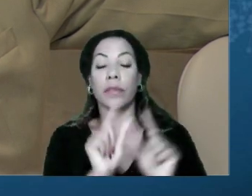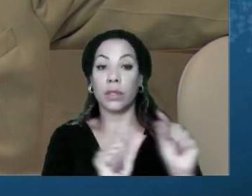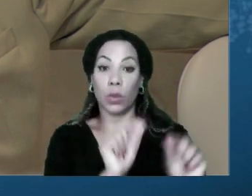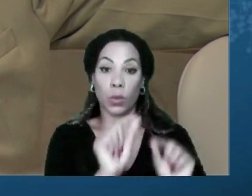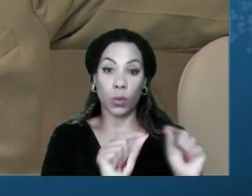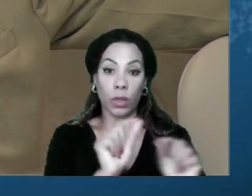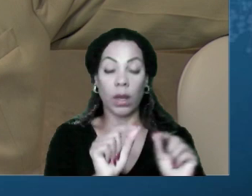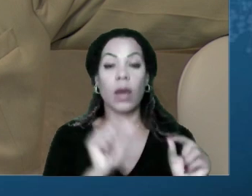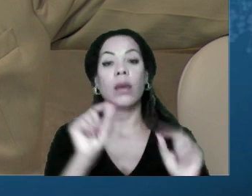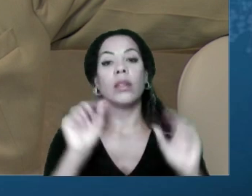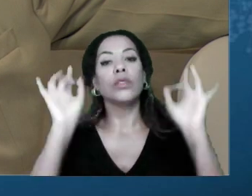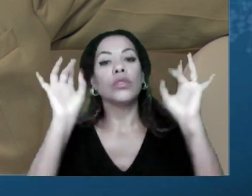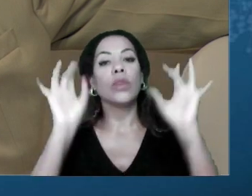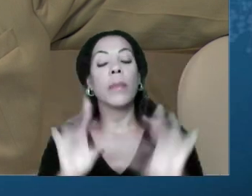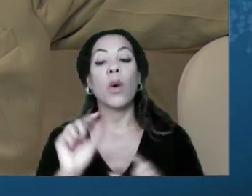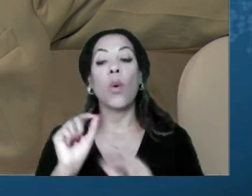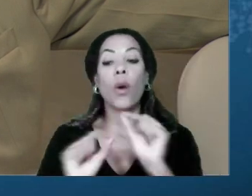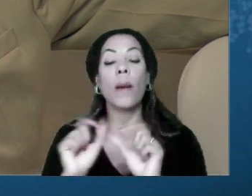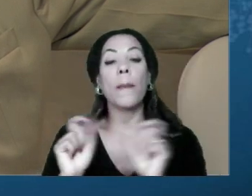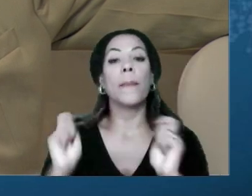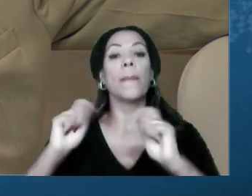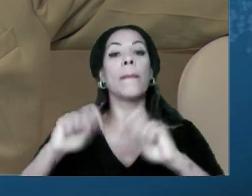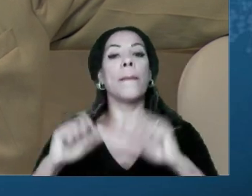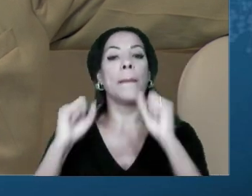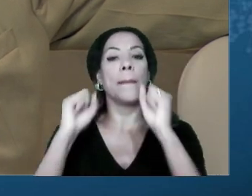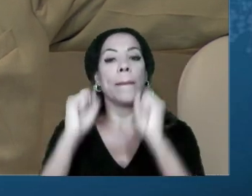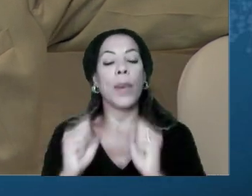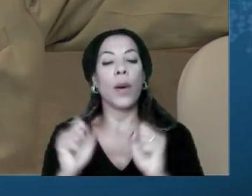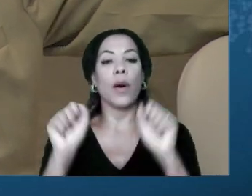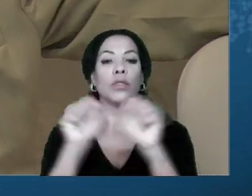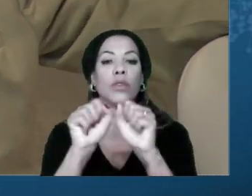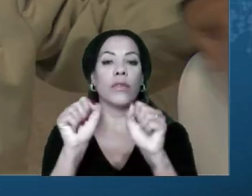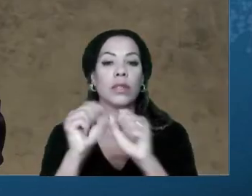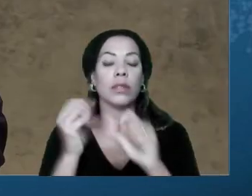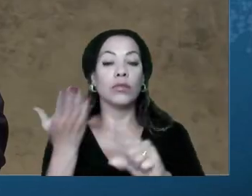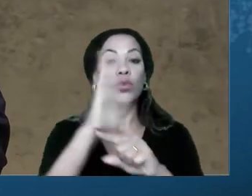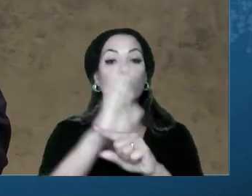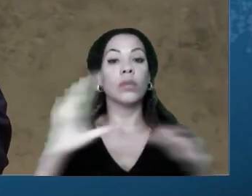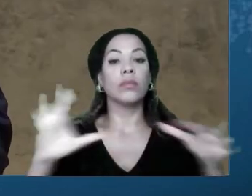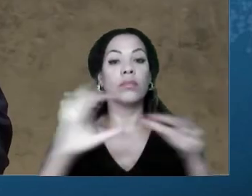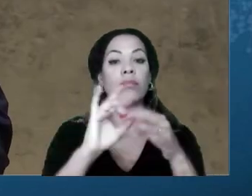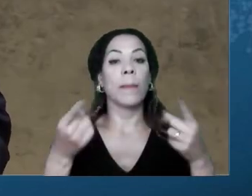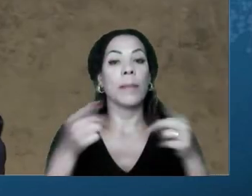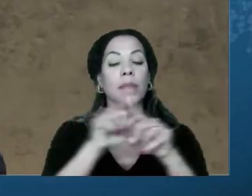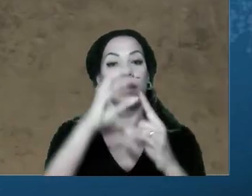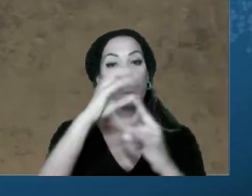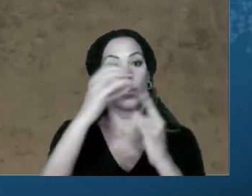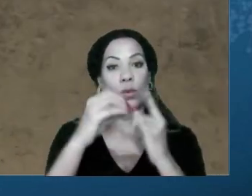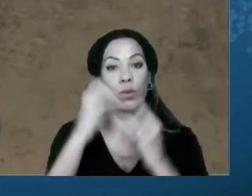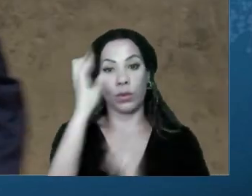e especialmente o que pode fazer também em colaboração com a Fiocruz no Brasil.